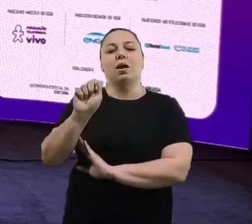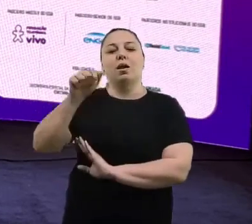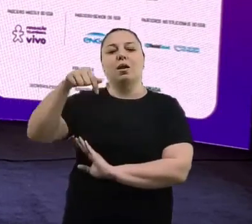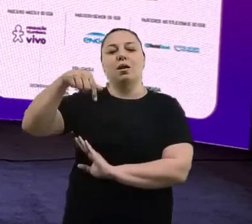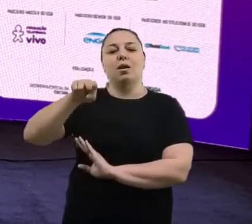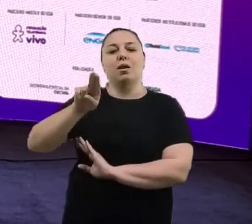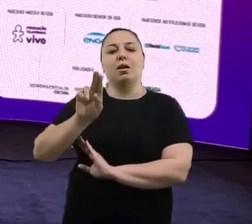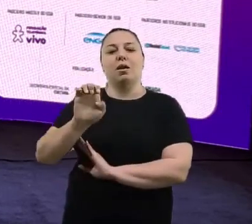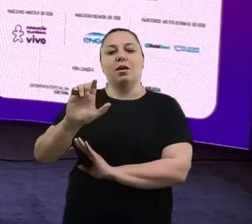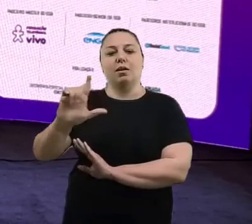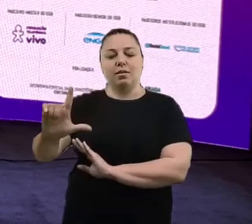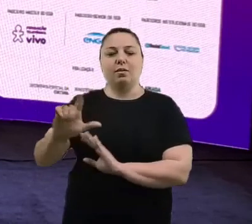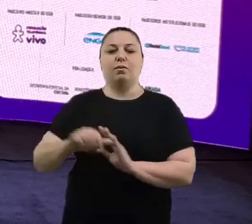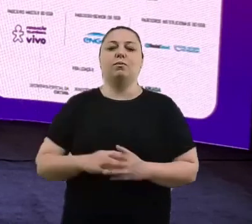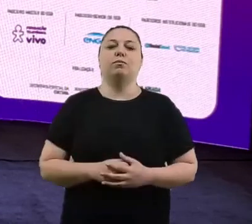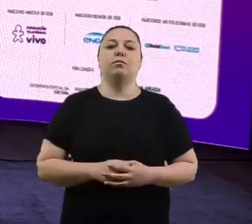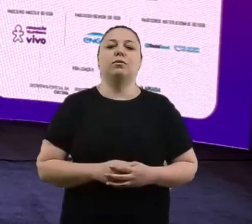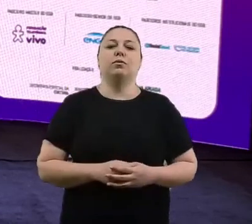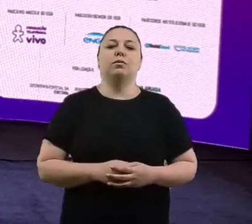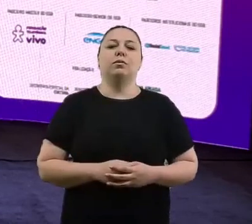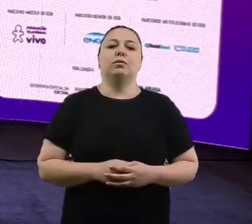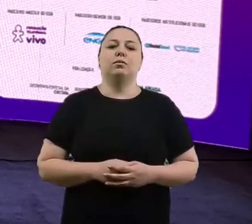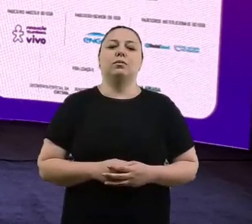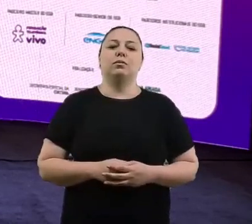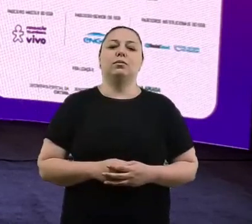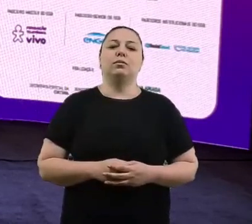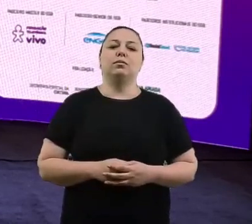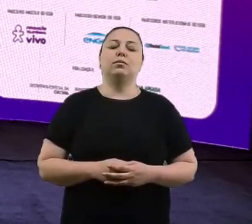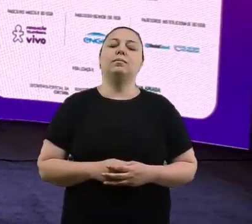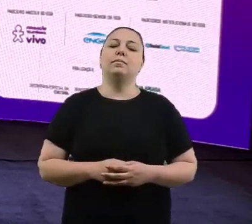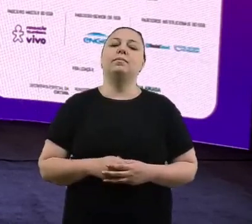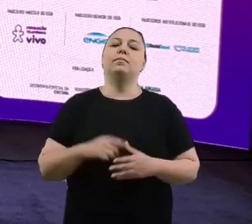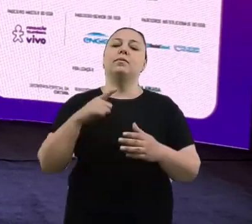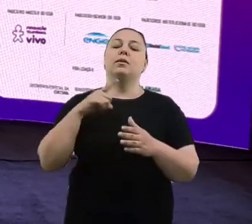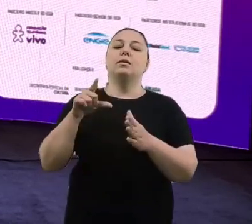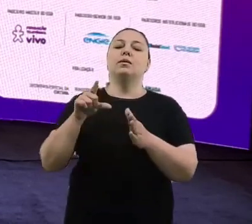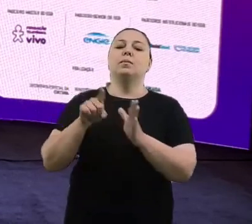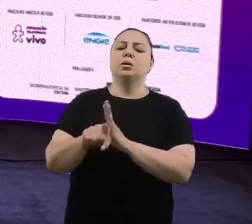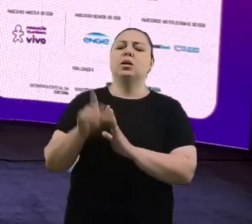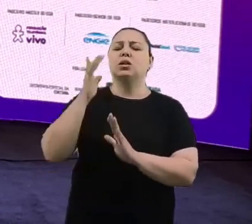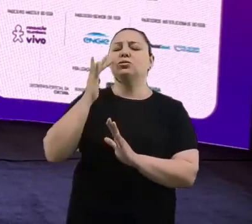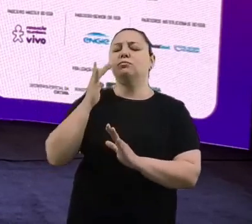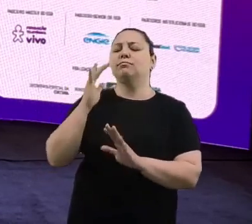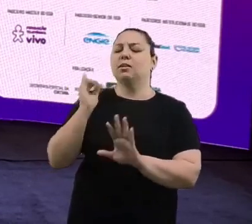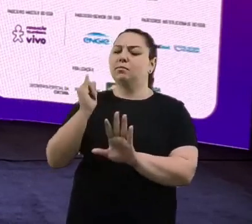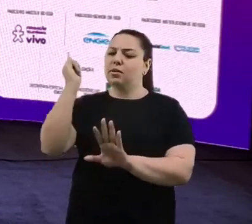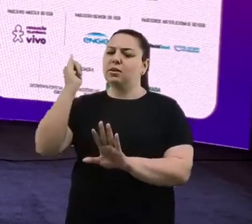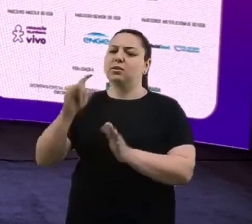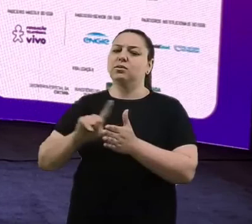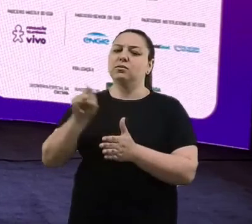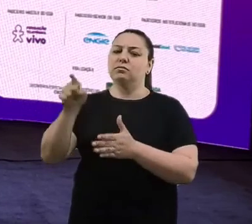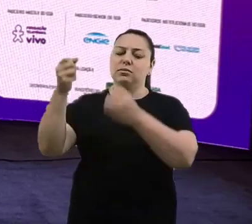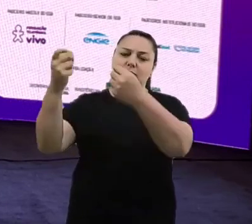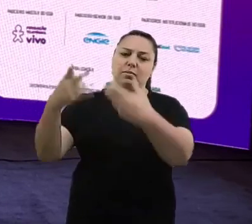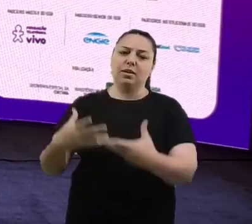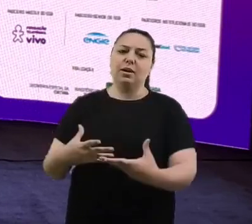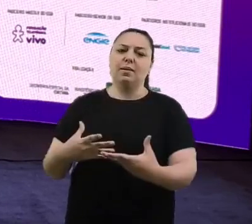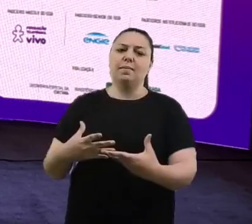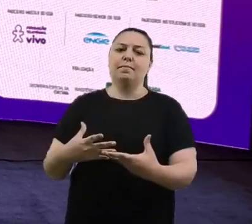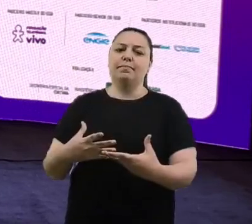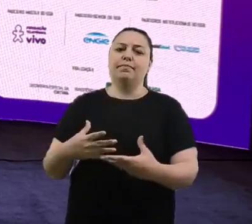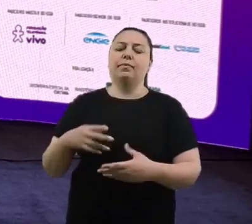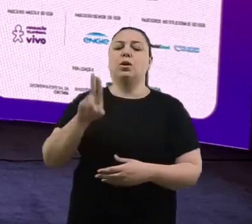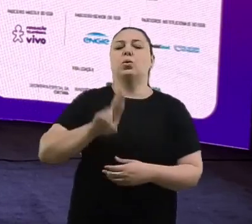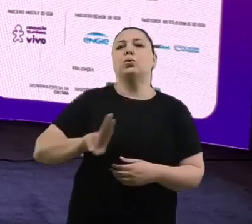cada situação. Uma coisa que eu acho que é bacana a gente compartilhar, Tiago, se você puder, se é usado mais para